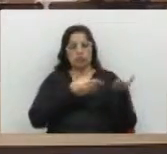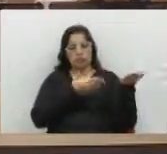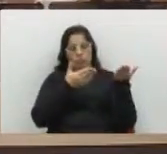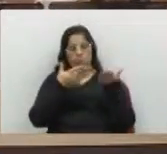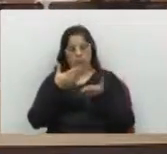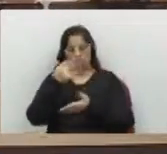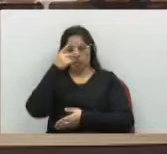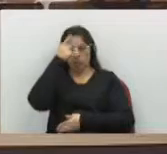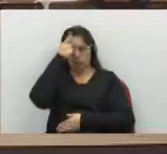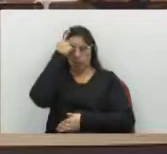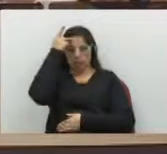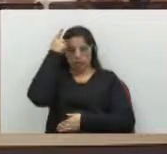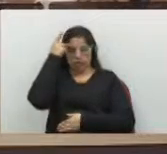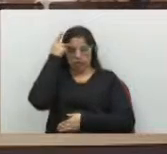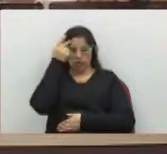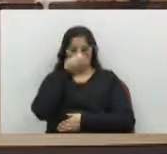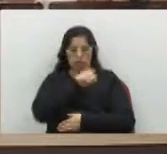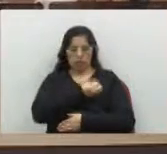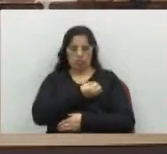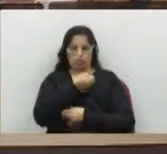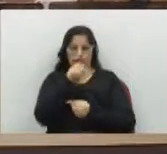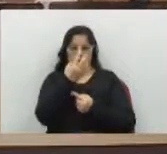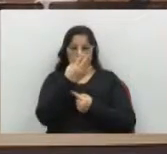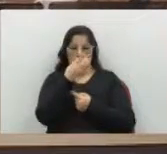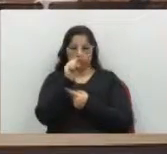ao prefeito. Requerimento